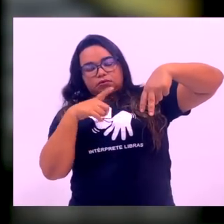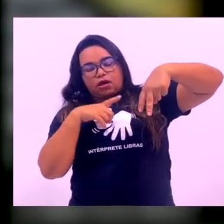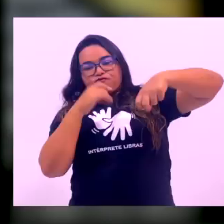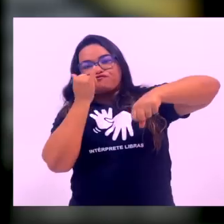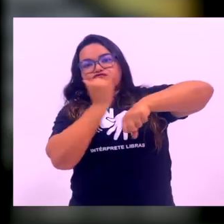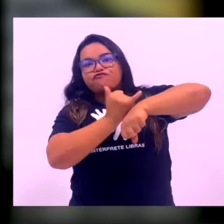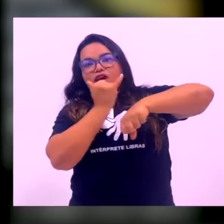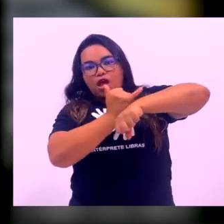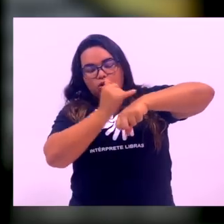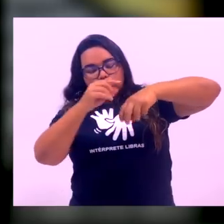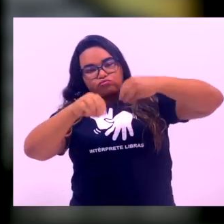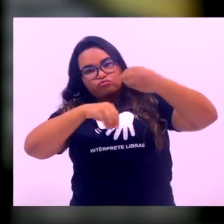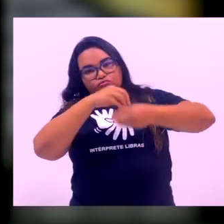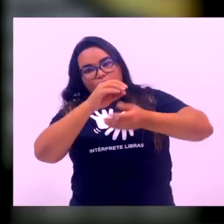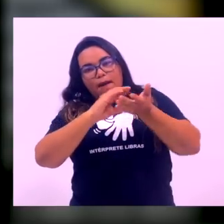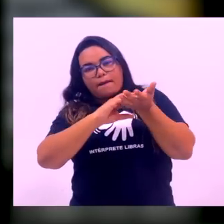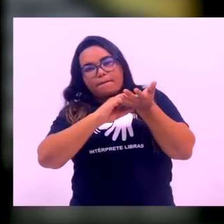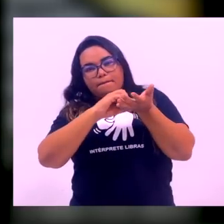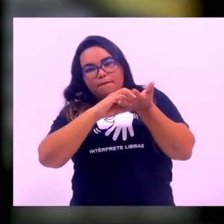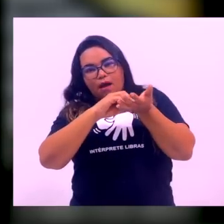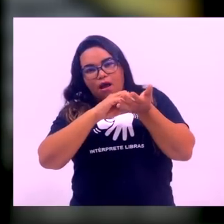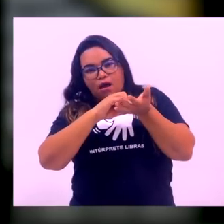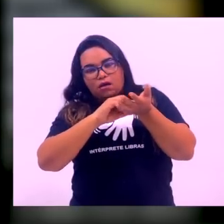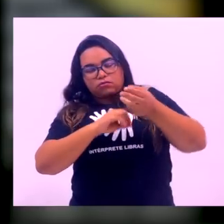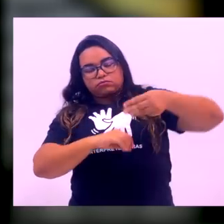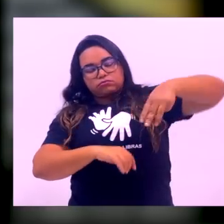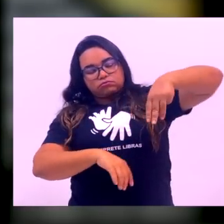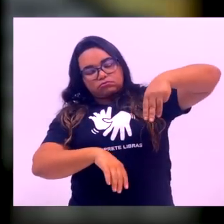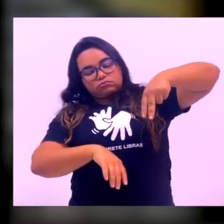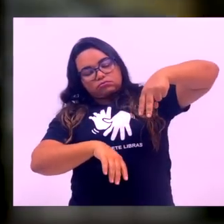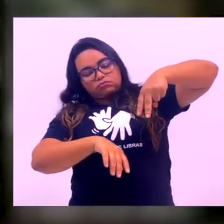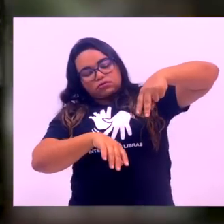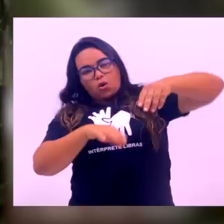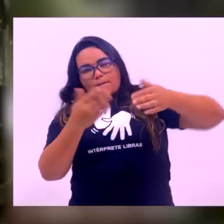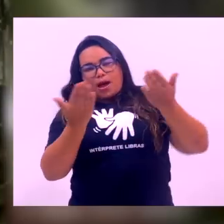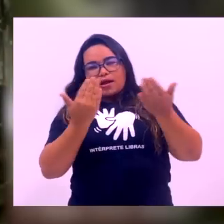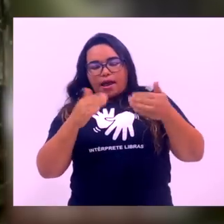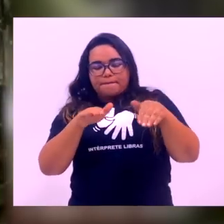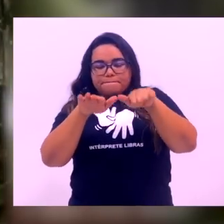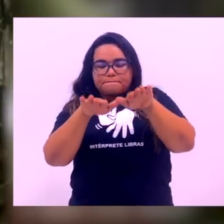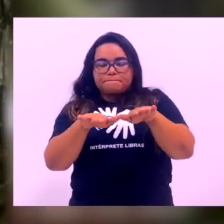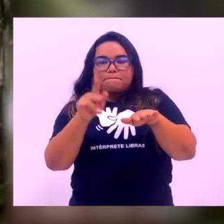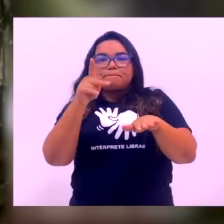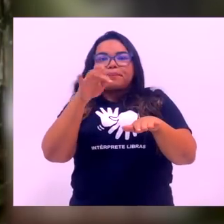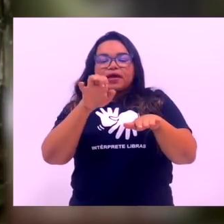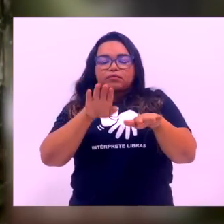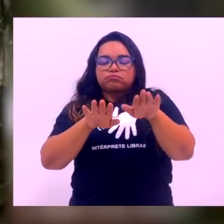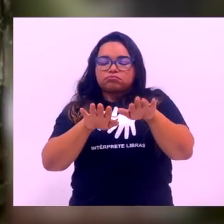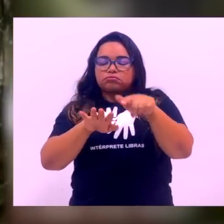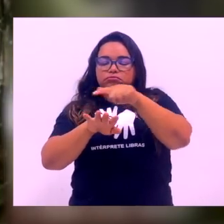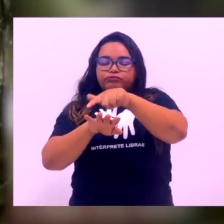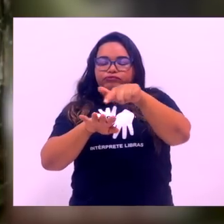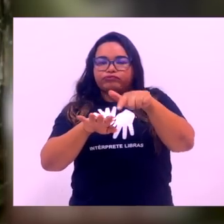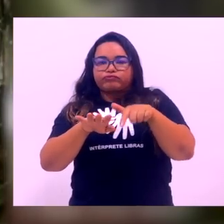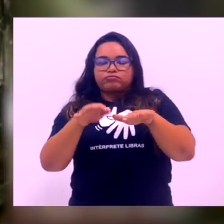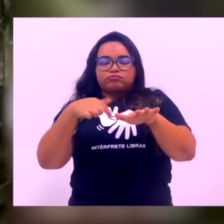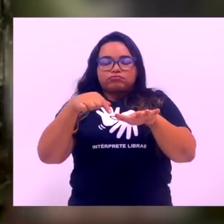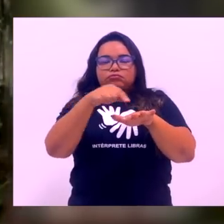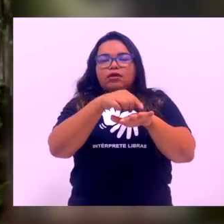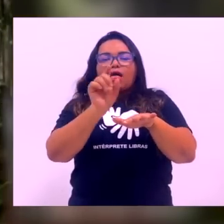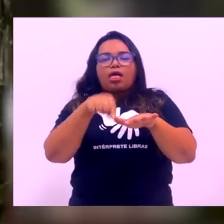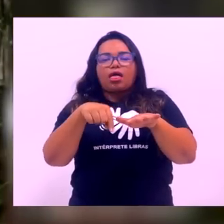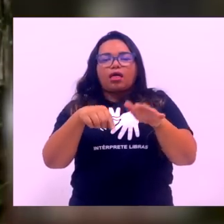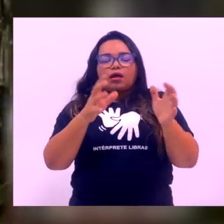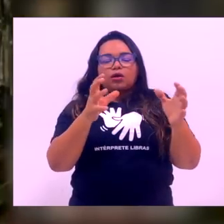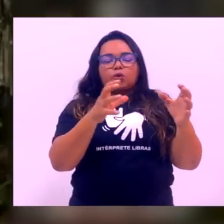homens. Então, originalmente, quando Roma caiu, ela ficou dividida em 10. 3 deles foram